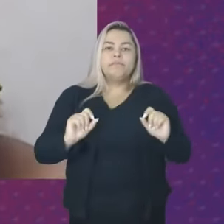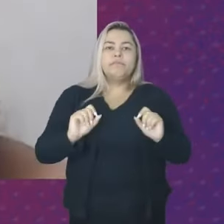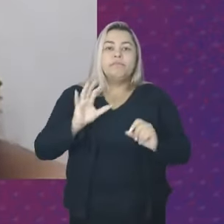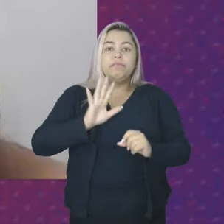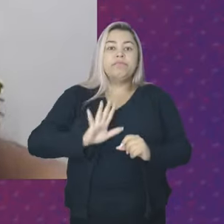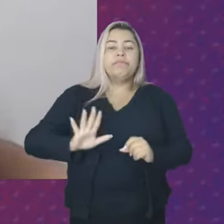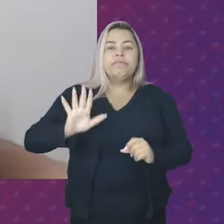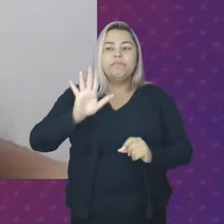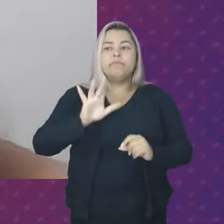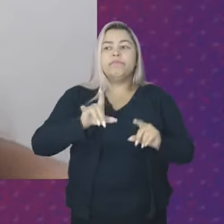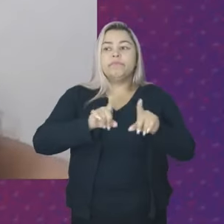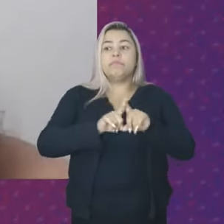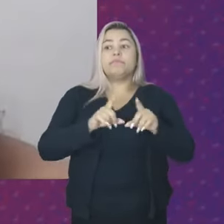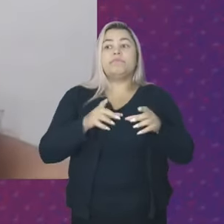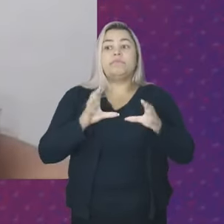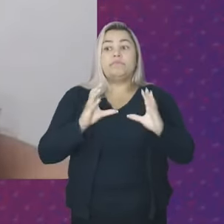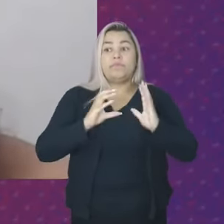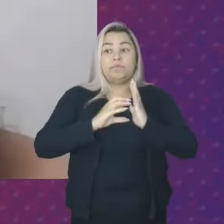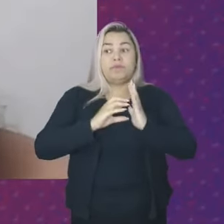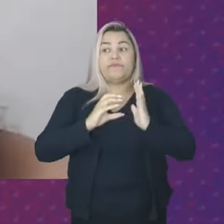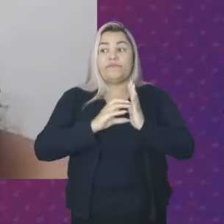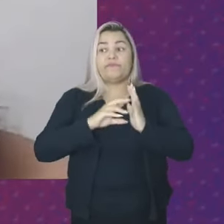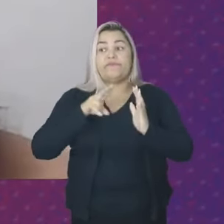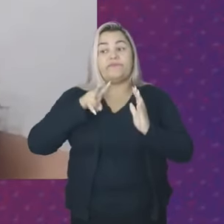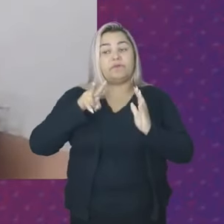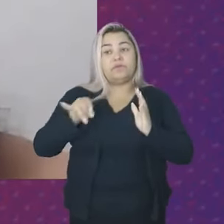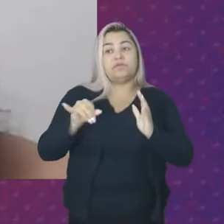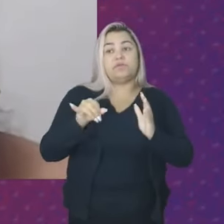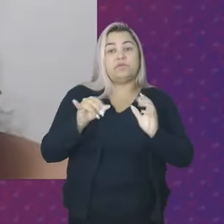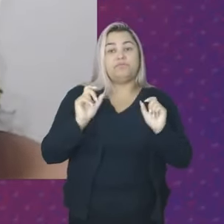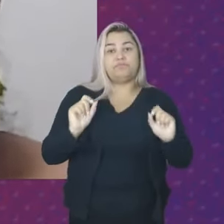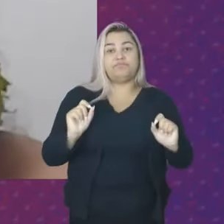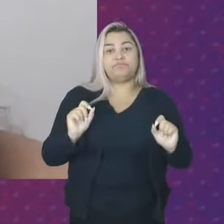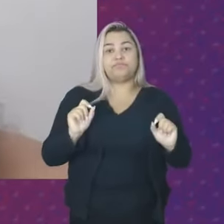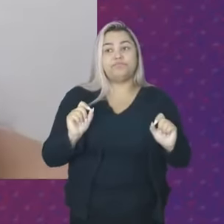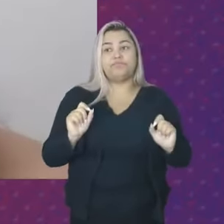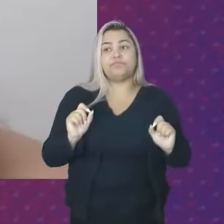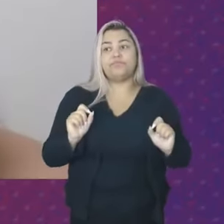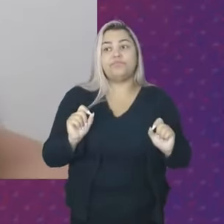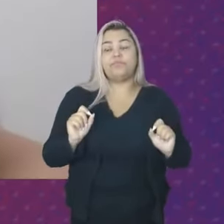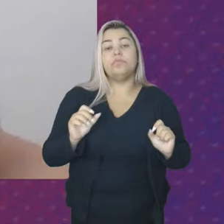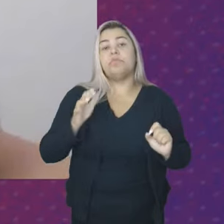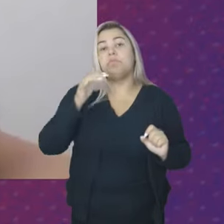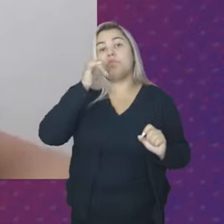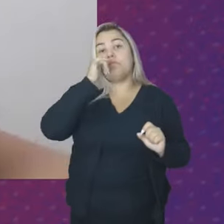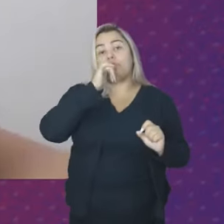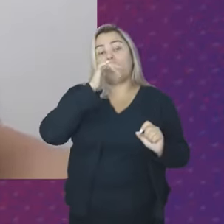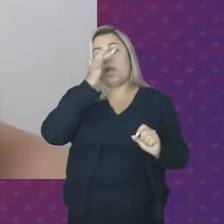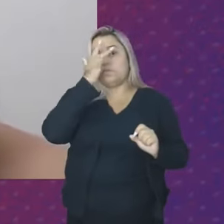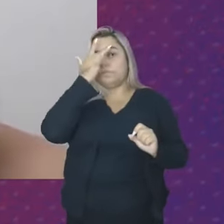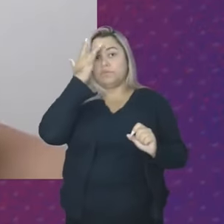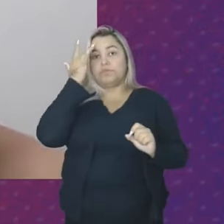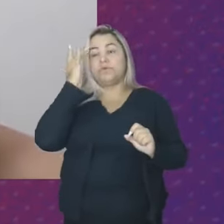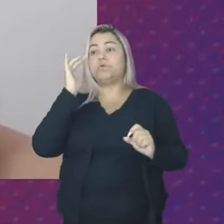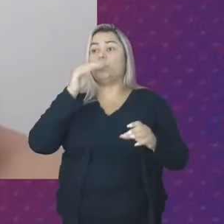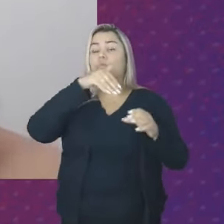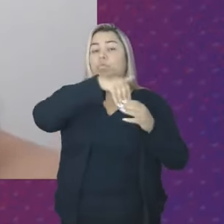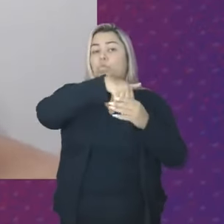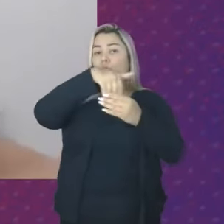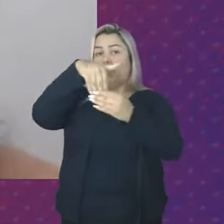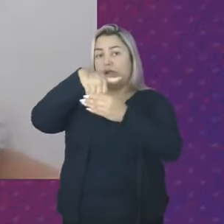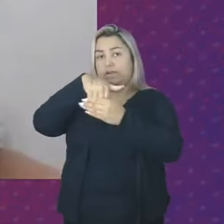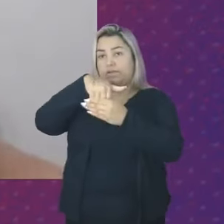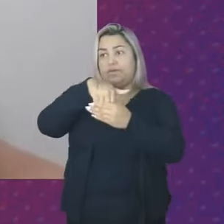geral dessa campanha vai ser uma espécie de candidata também, uma co-candidata,